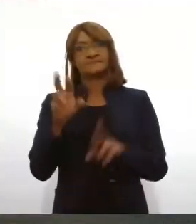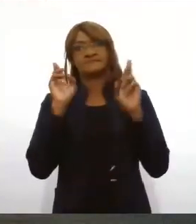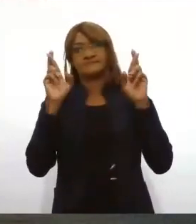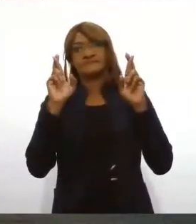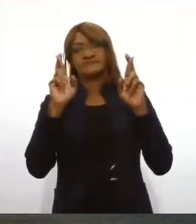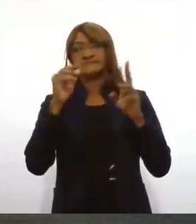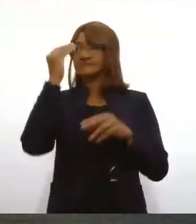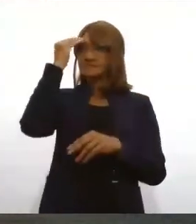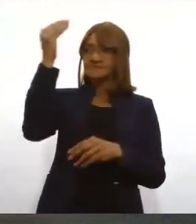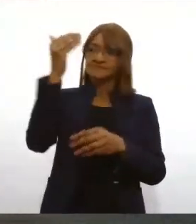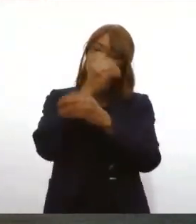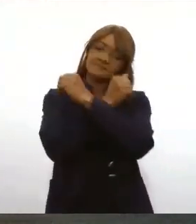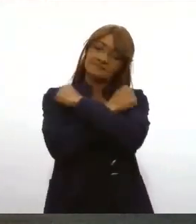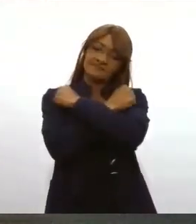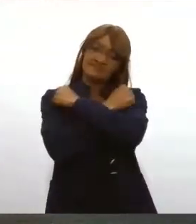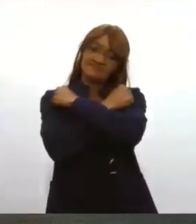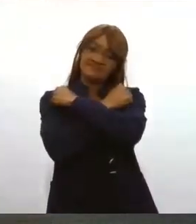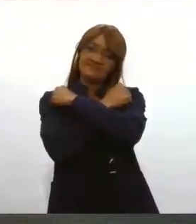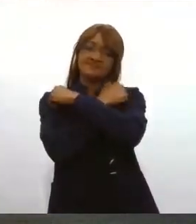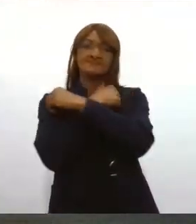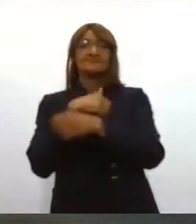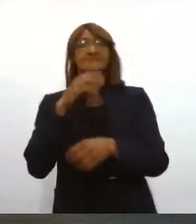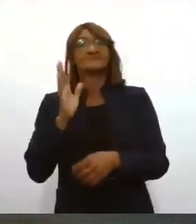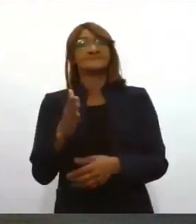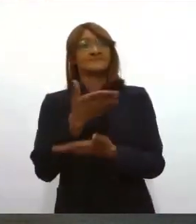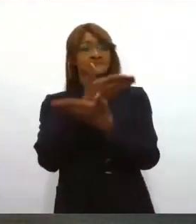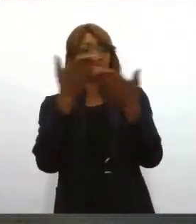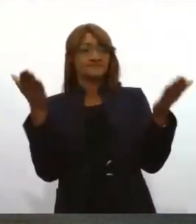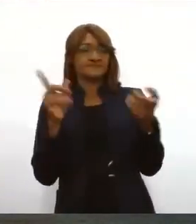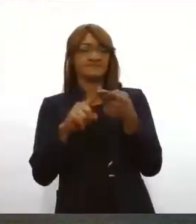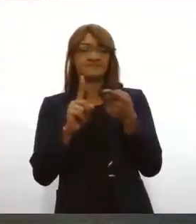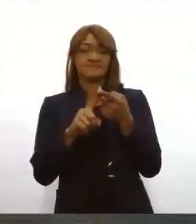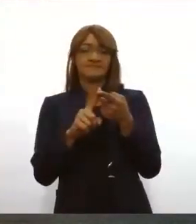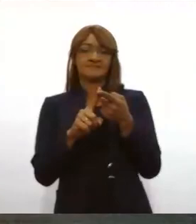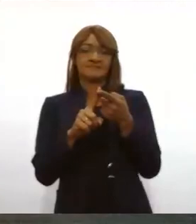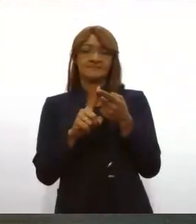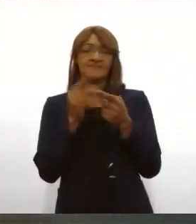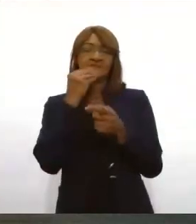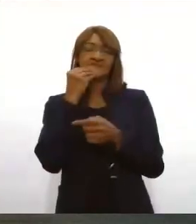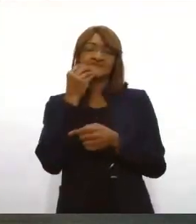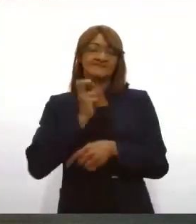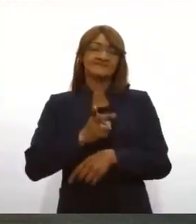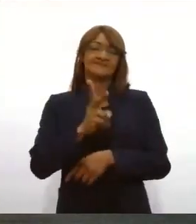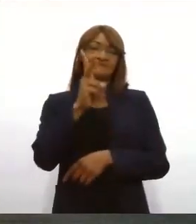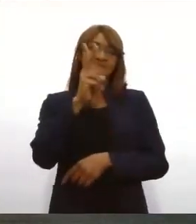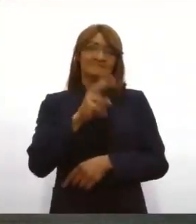e um grande abraço, tá? Obrigado a vocês pela oportunidade. Vamos em frente. Muito bem.